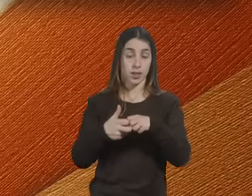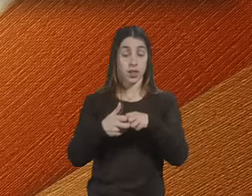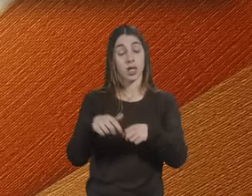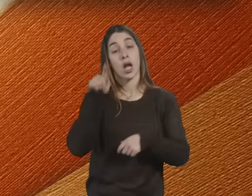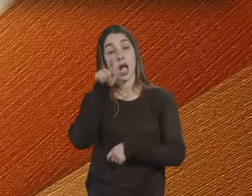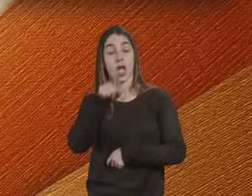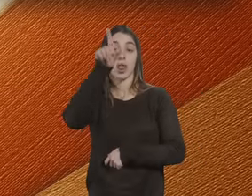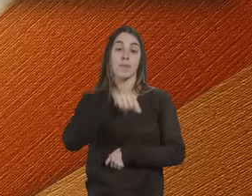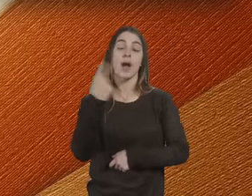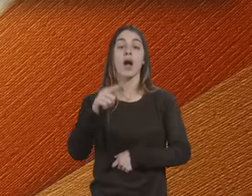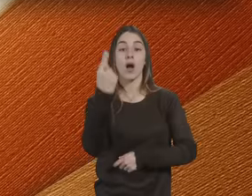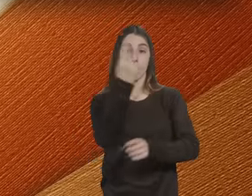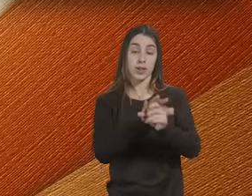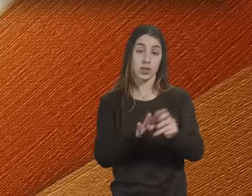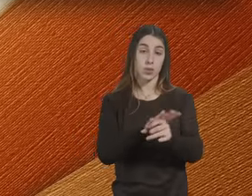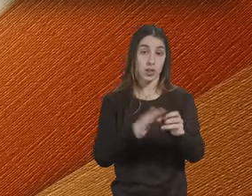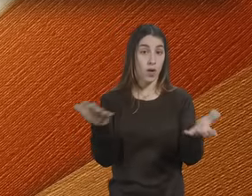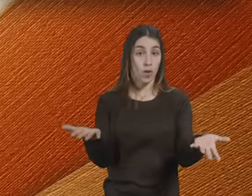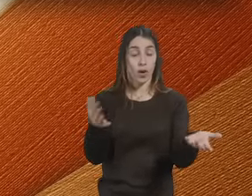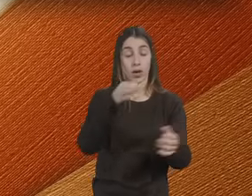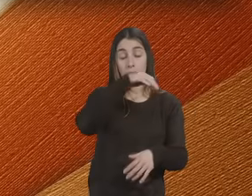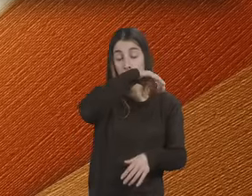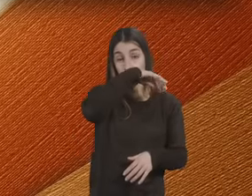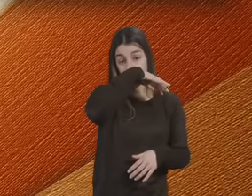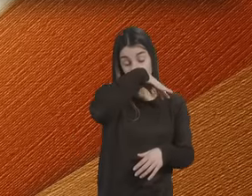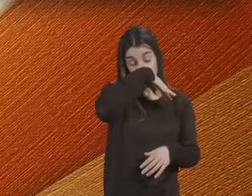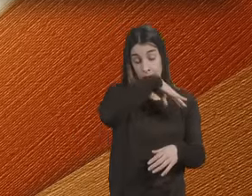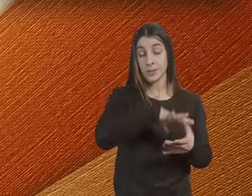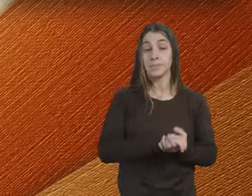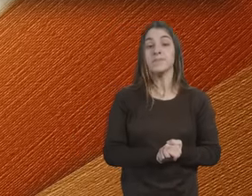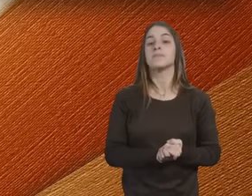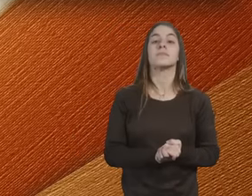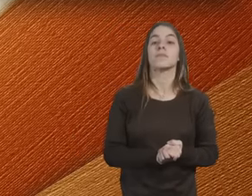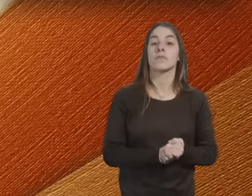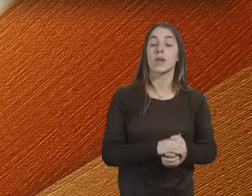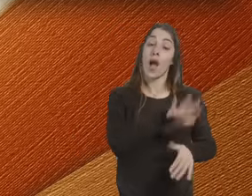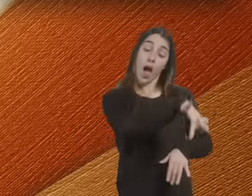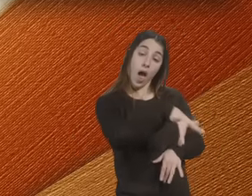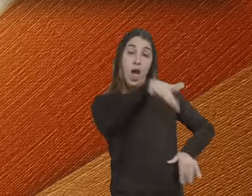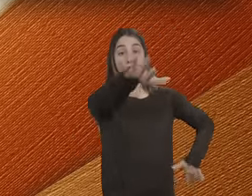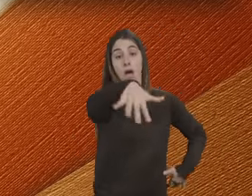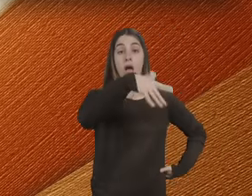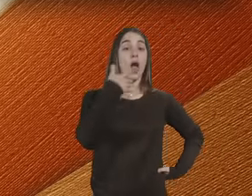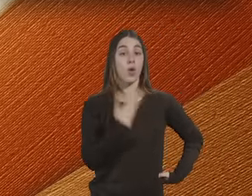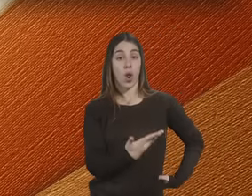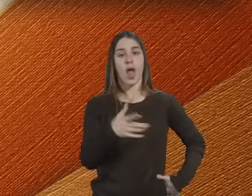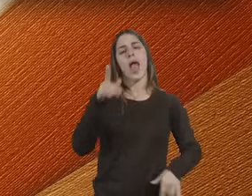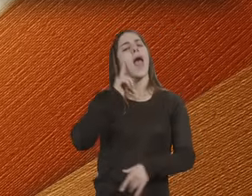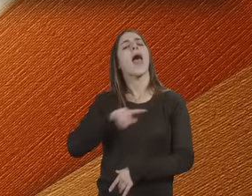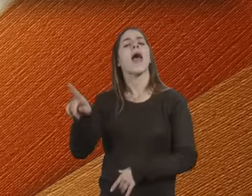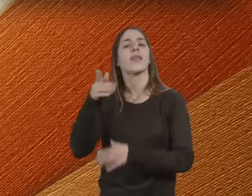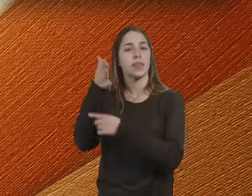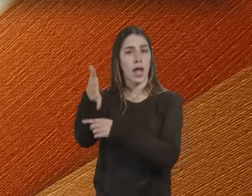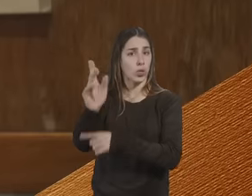Aí também ela não teve atitude nenhuma. Ismael. Mas onde é que a pica está? Ah, já agora? Ela não está no direct, que ela